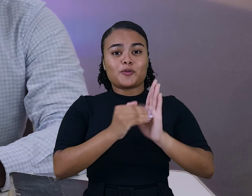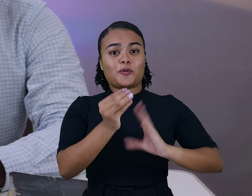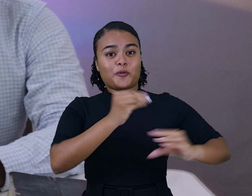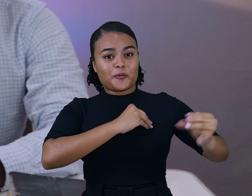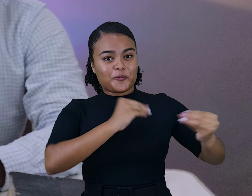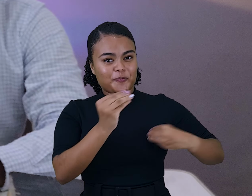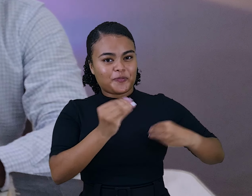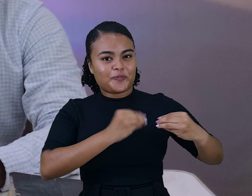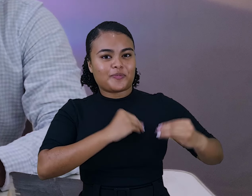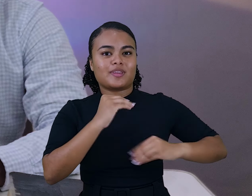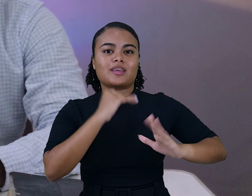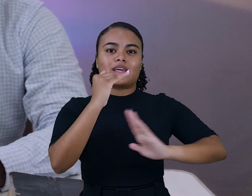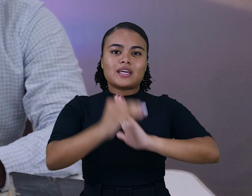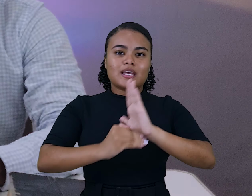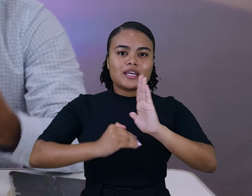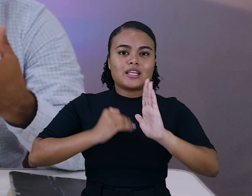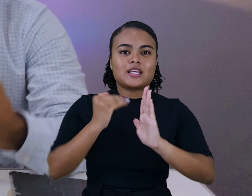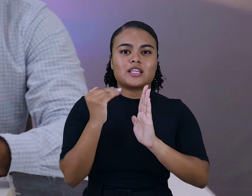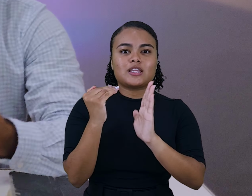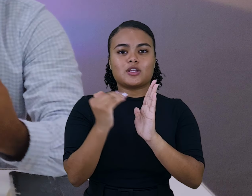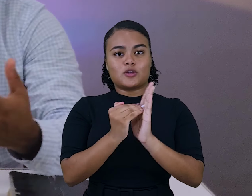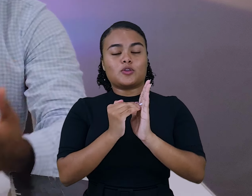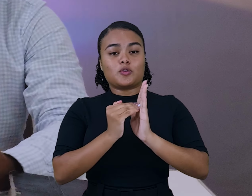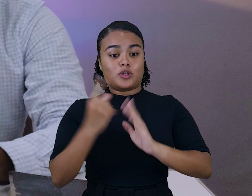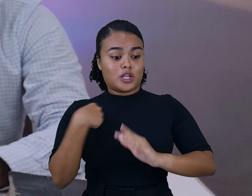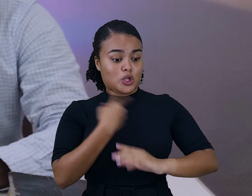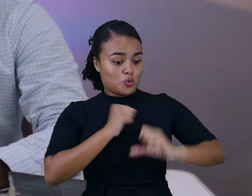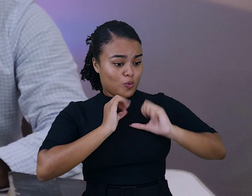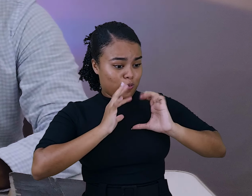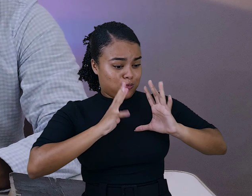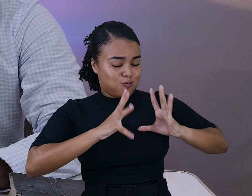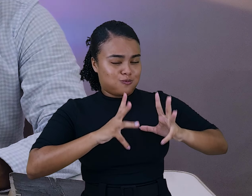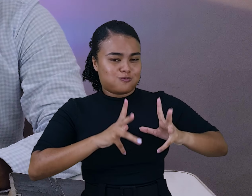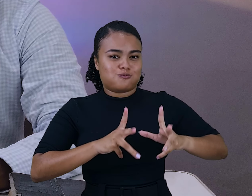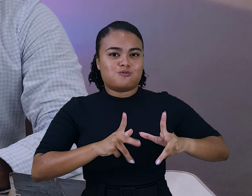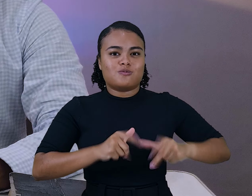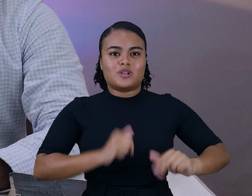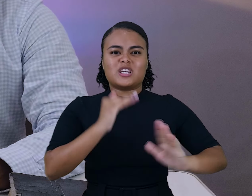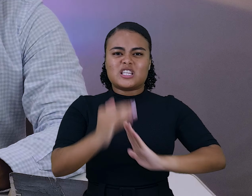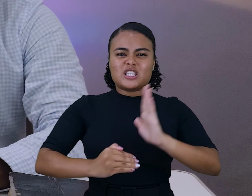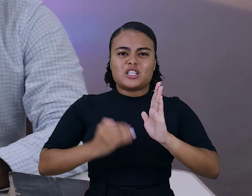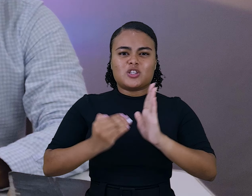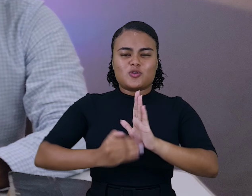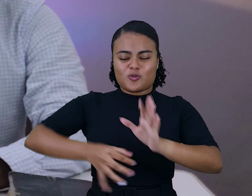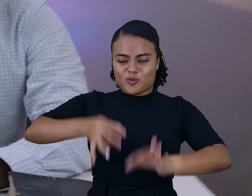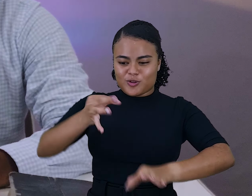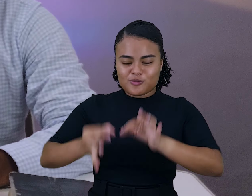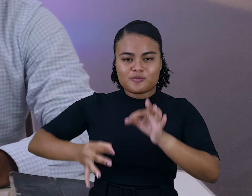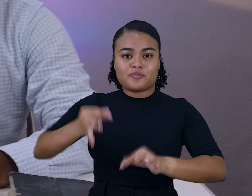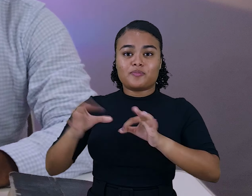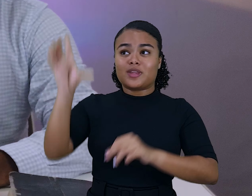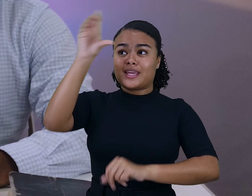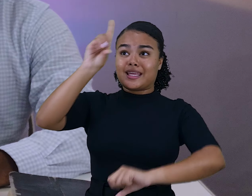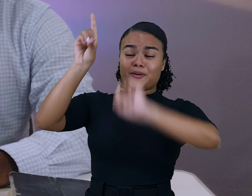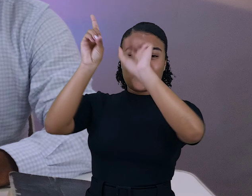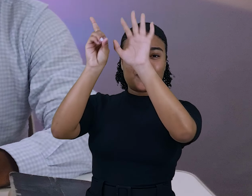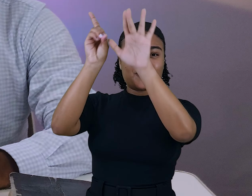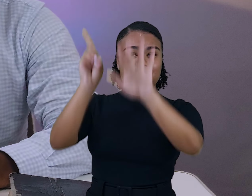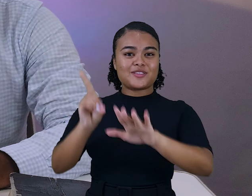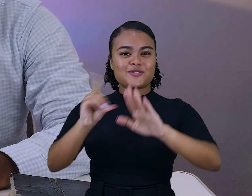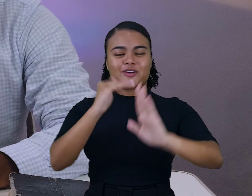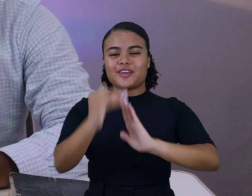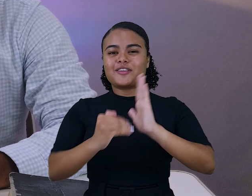todo pecado e irá nos purificar, melhor dizendo, de toda injustiça. Deus abençoe a